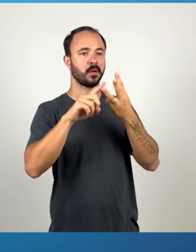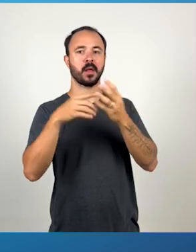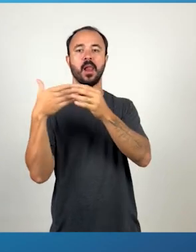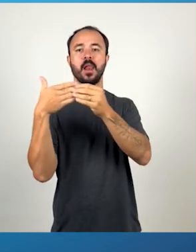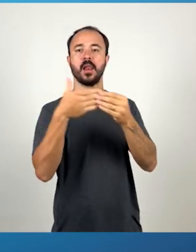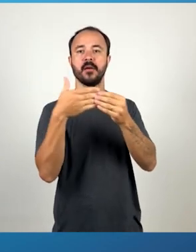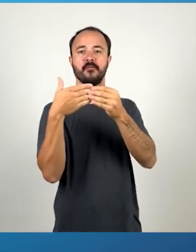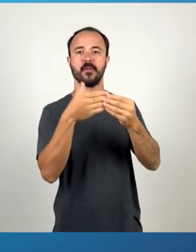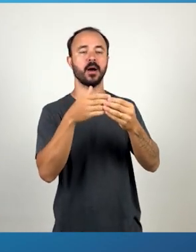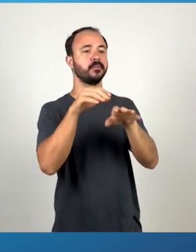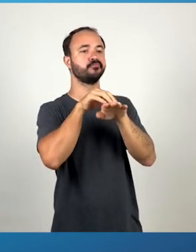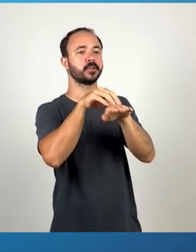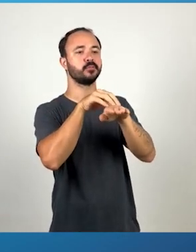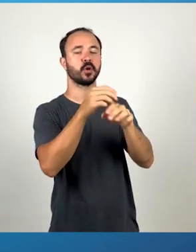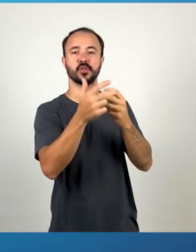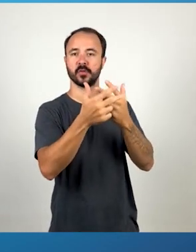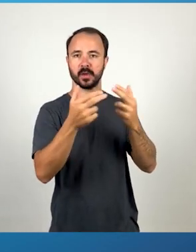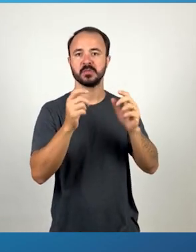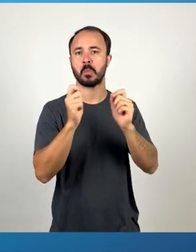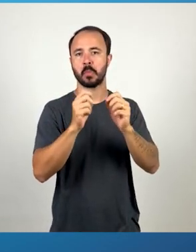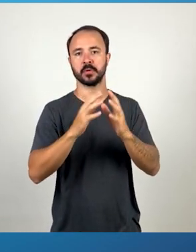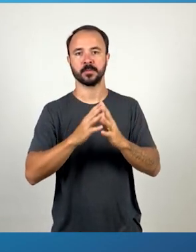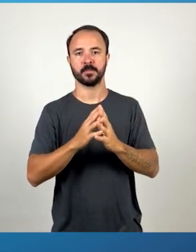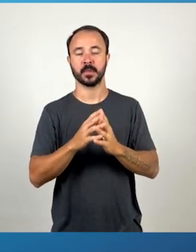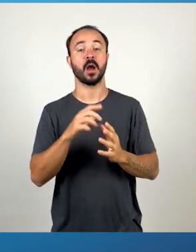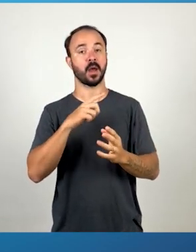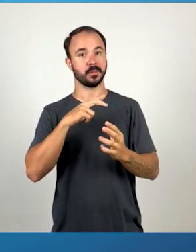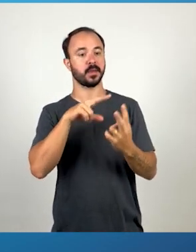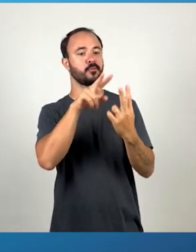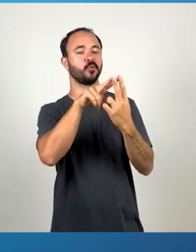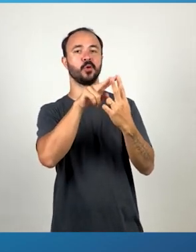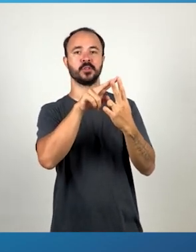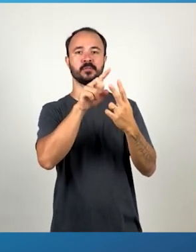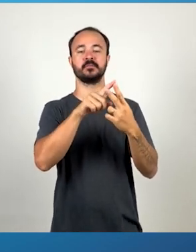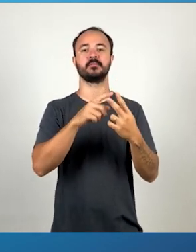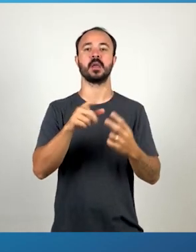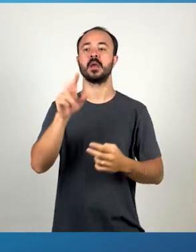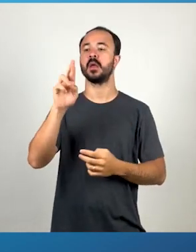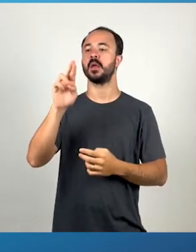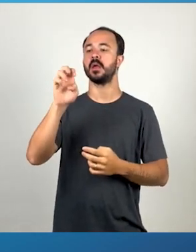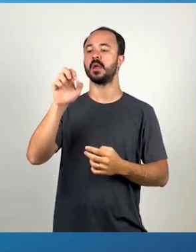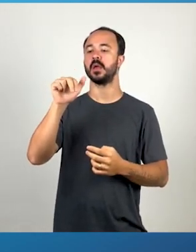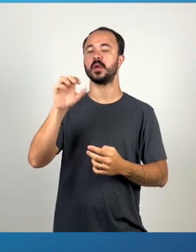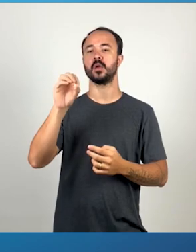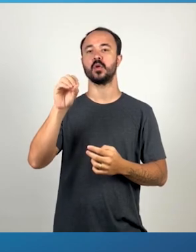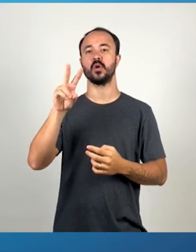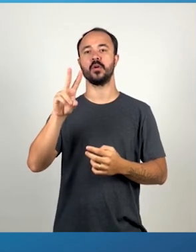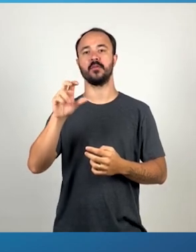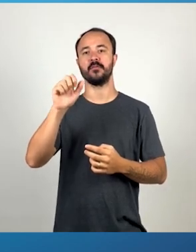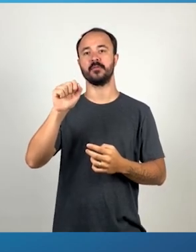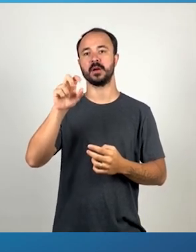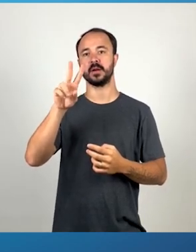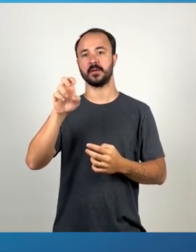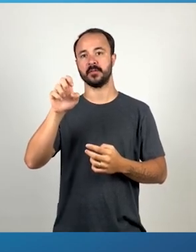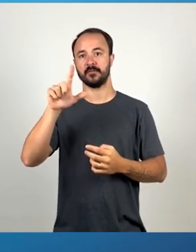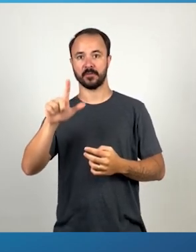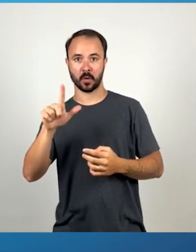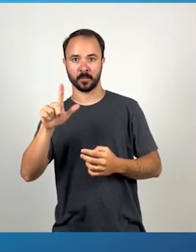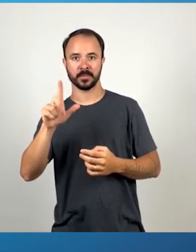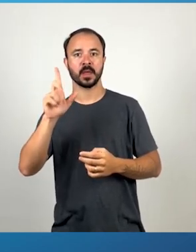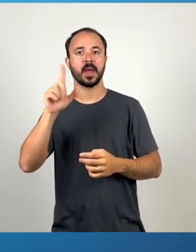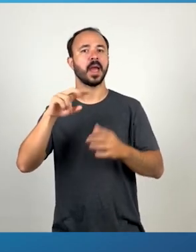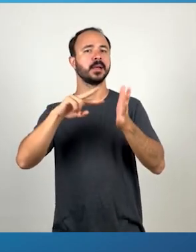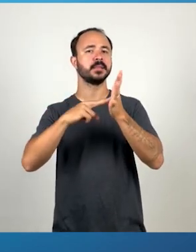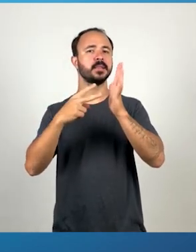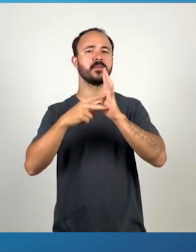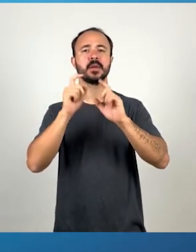ser classificadas como renováveis e não renováveis. As fontes renováveis se caracterizam pela capacidade